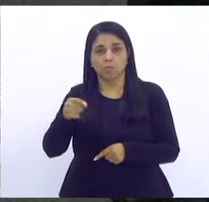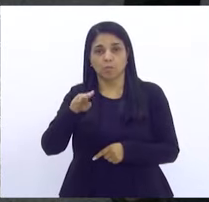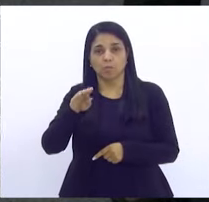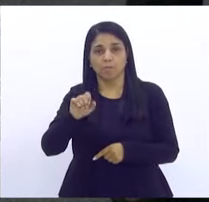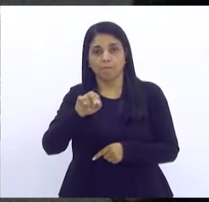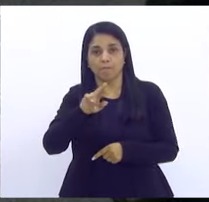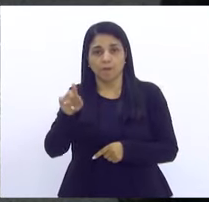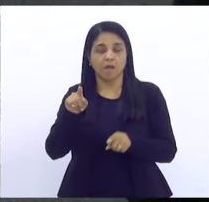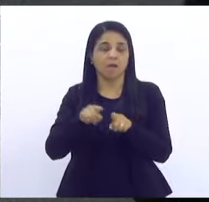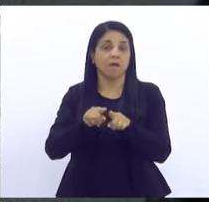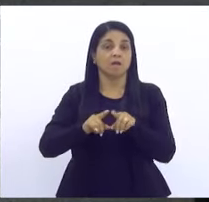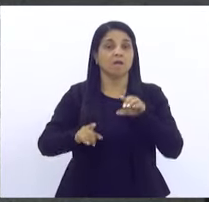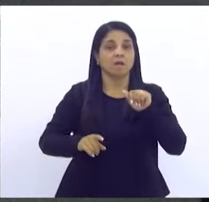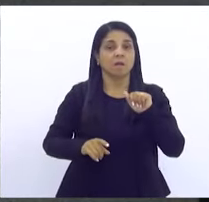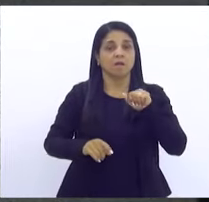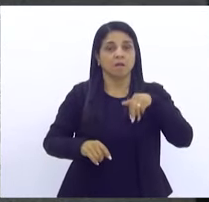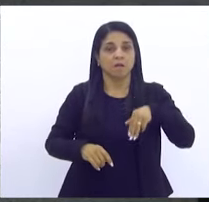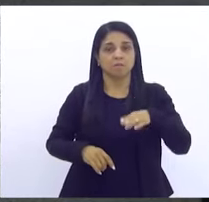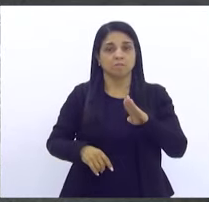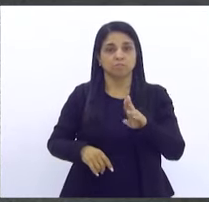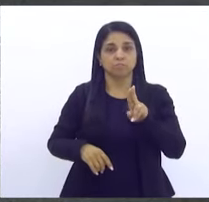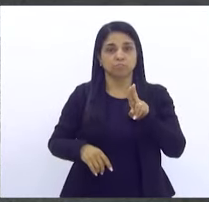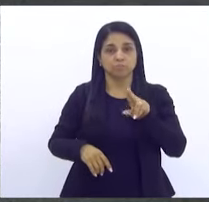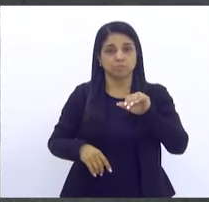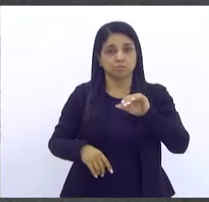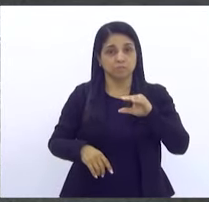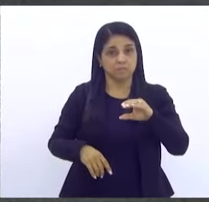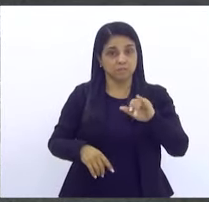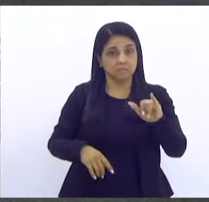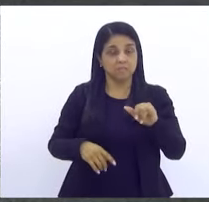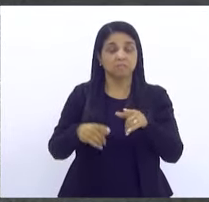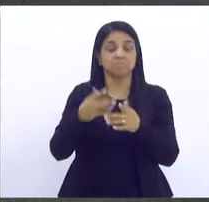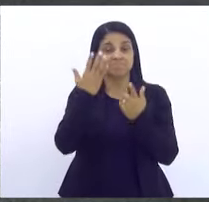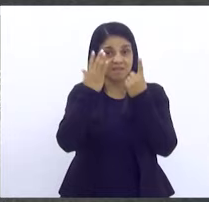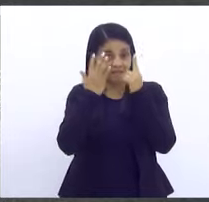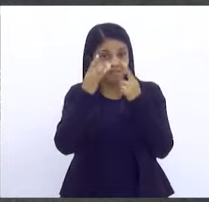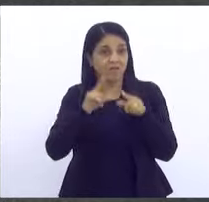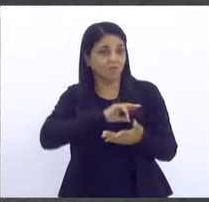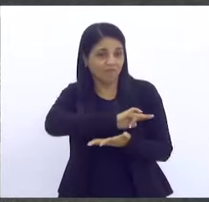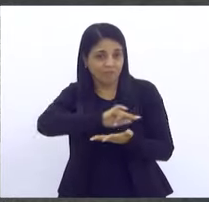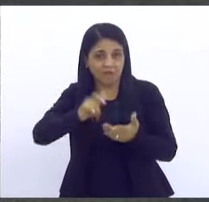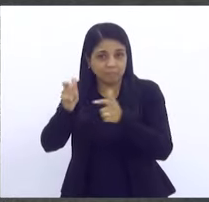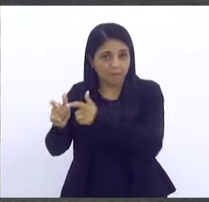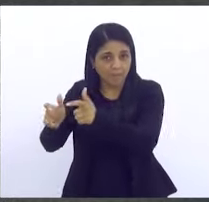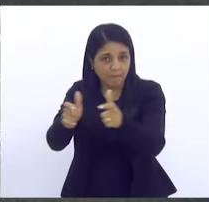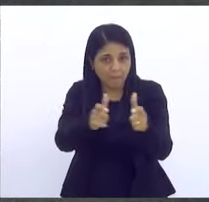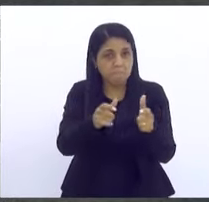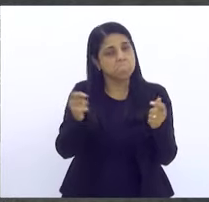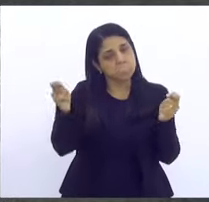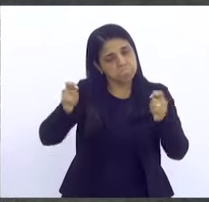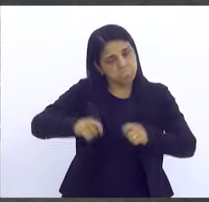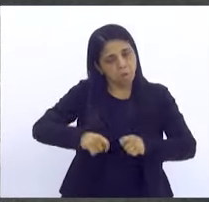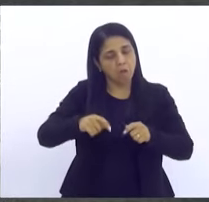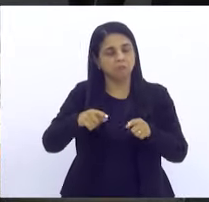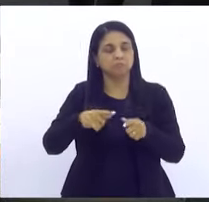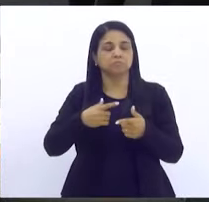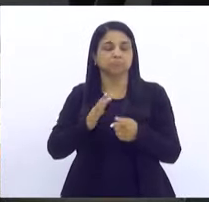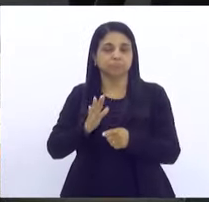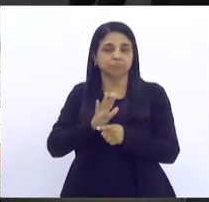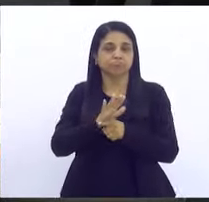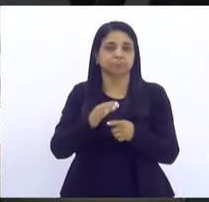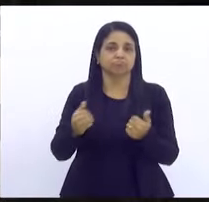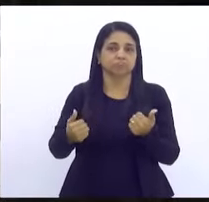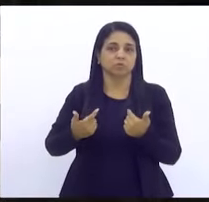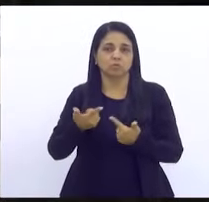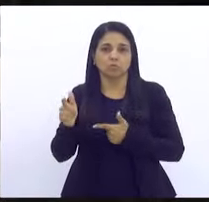no nosso noroeste também. Então, era a ideia de trazer esses carnavais também em voga, mas que pode ser feito num outro momento. Presidência,